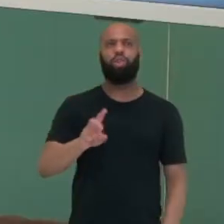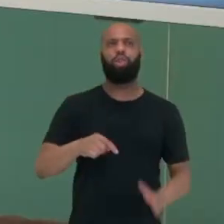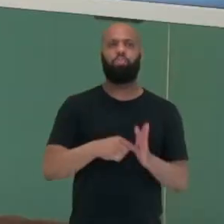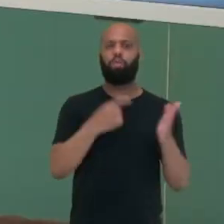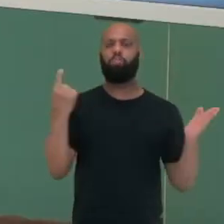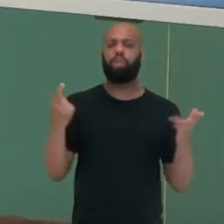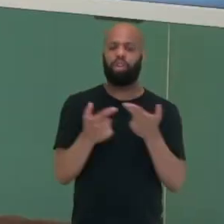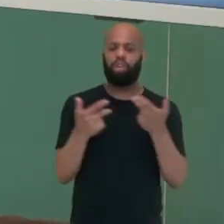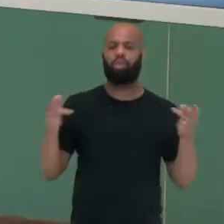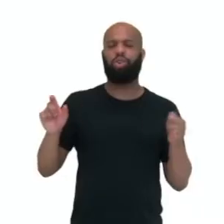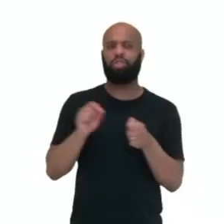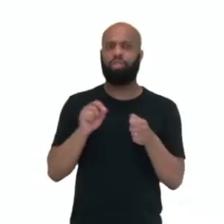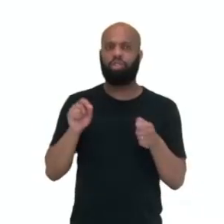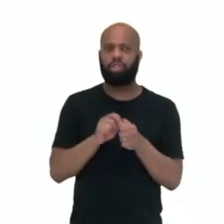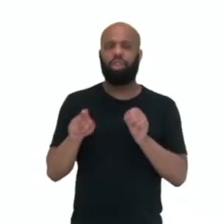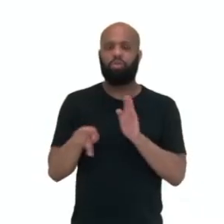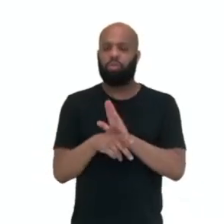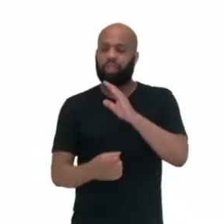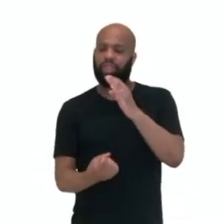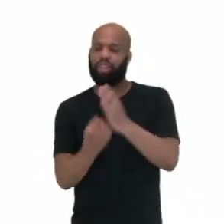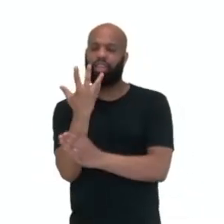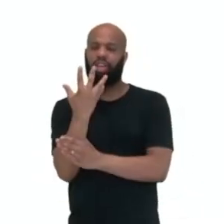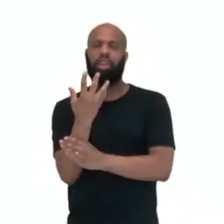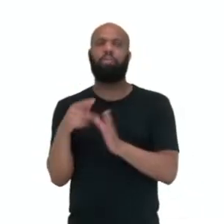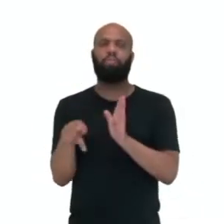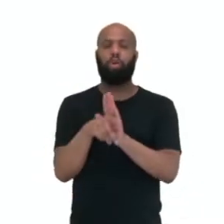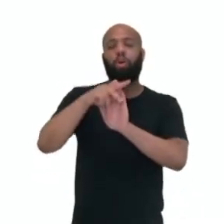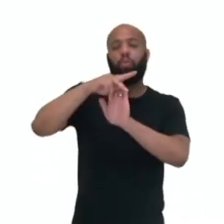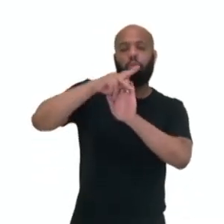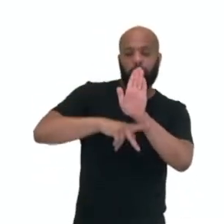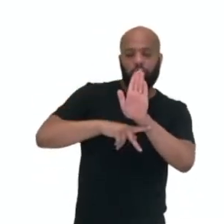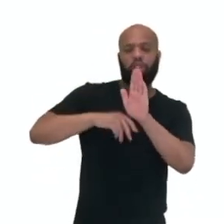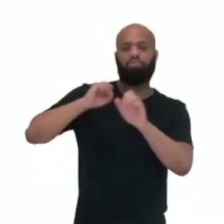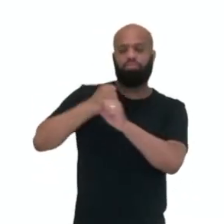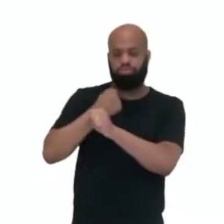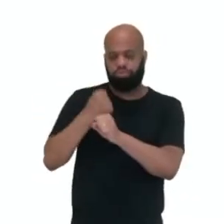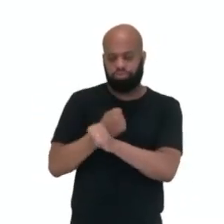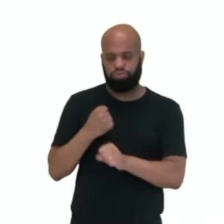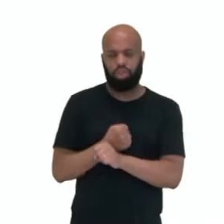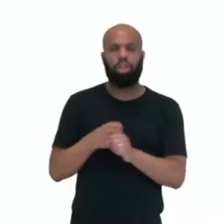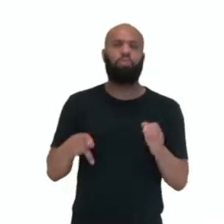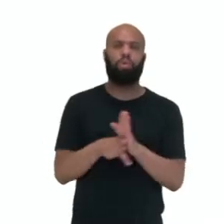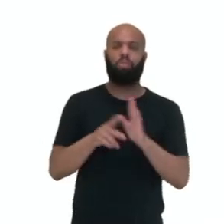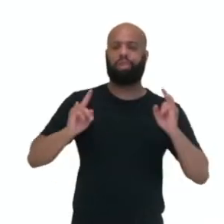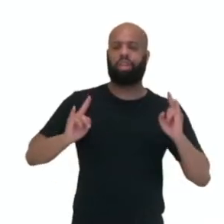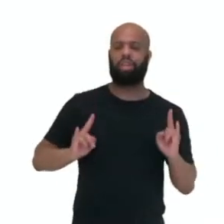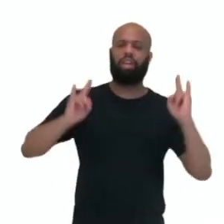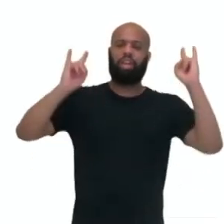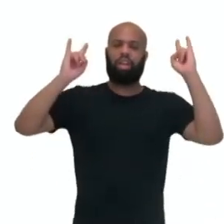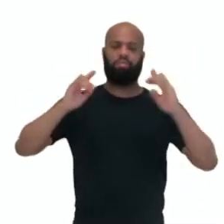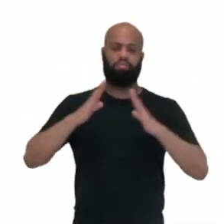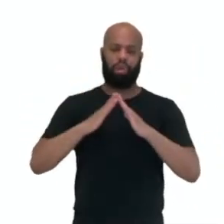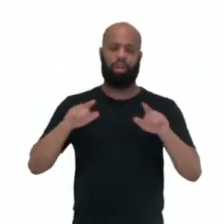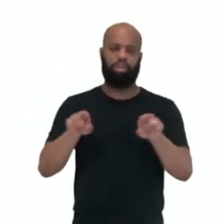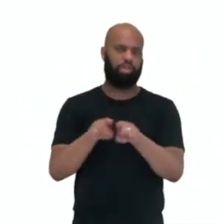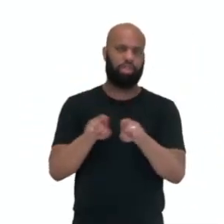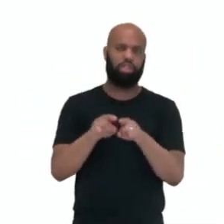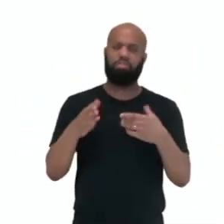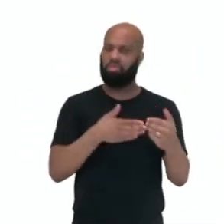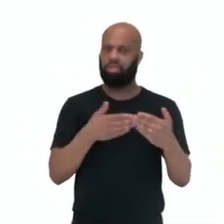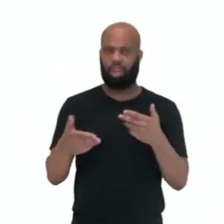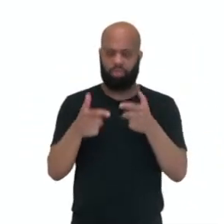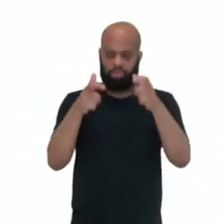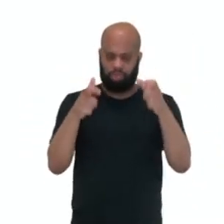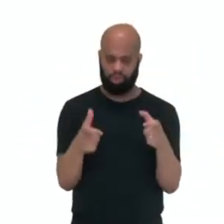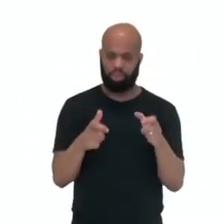primeiro passo, então, para a criação de um projeto da construção de um edifício ou de um imóvel, né, de qualquer imóvel que